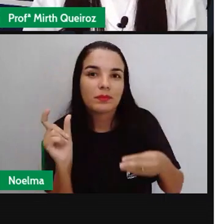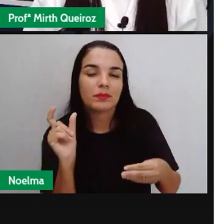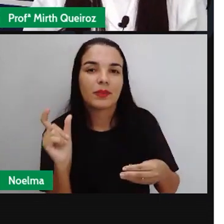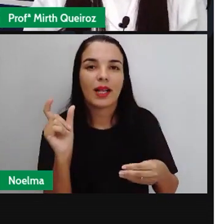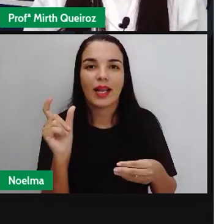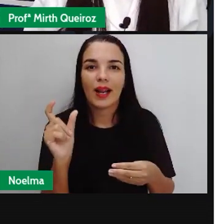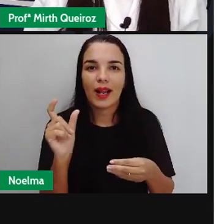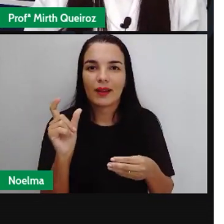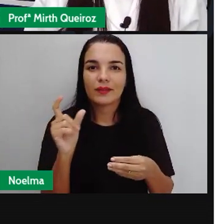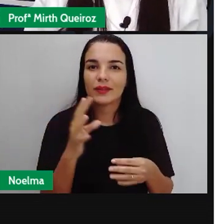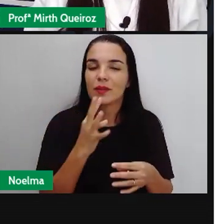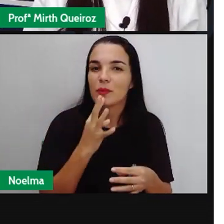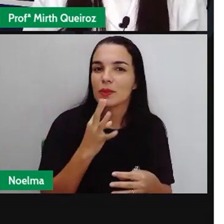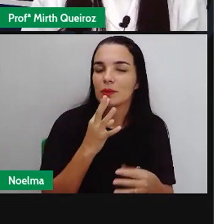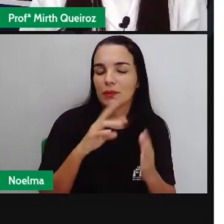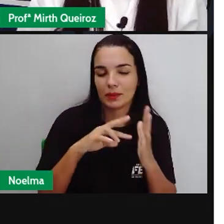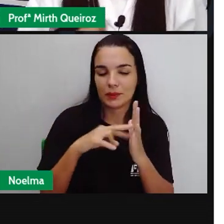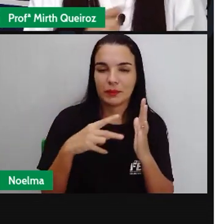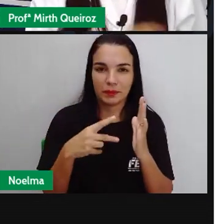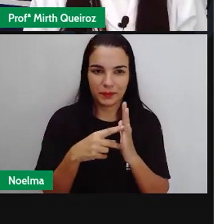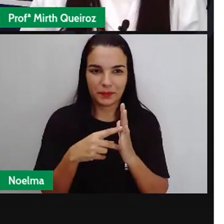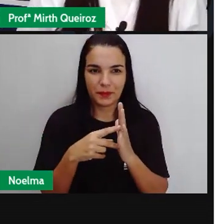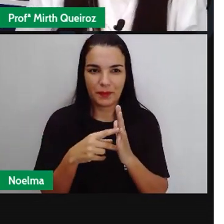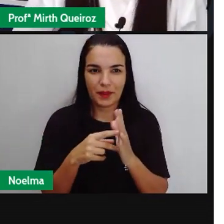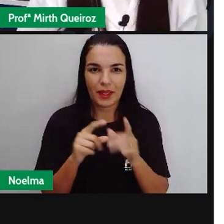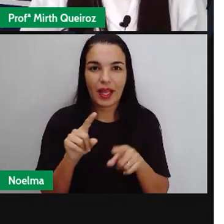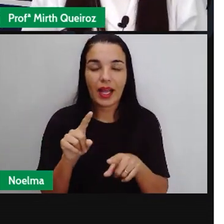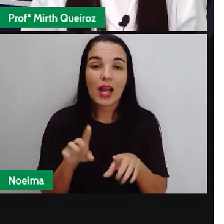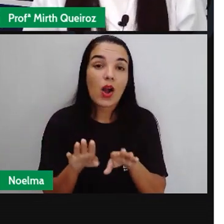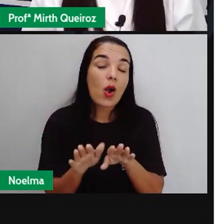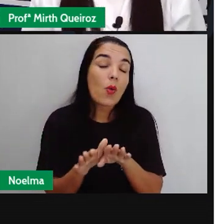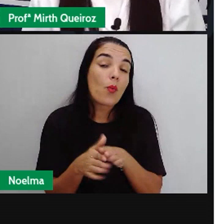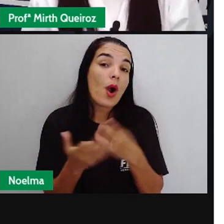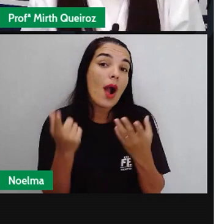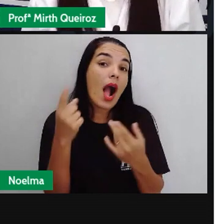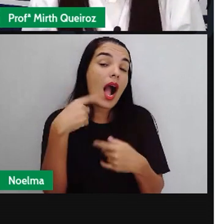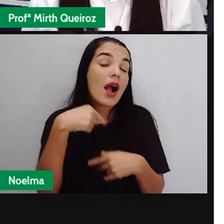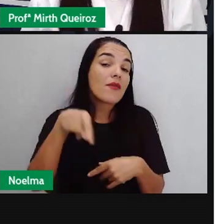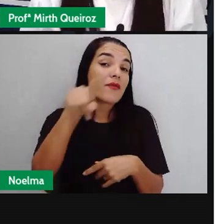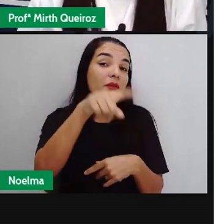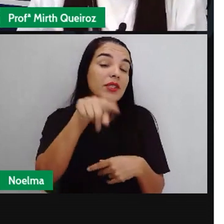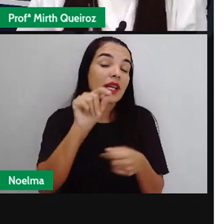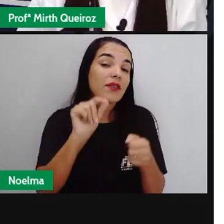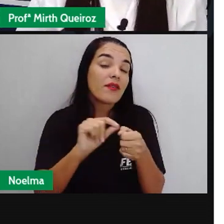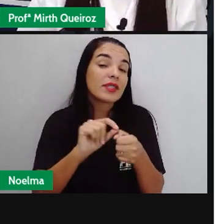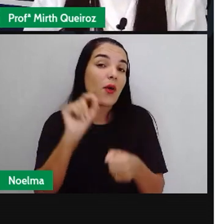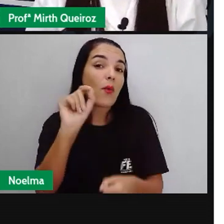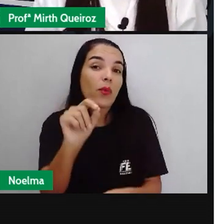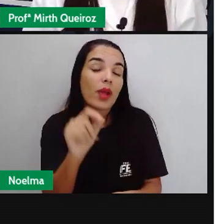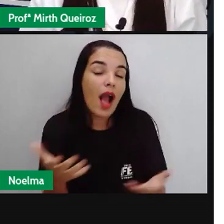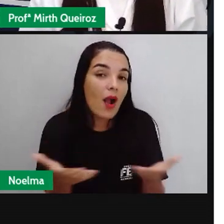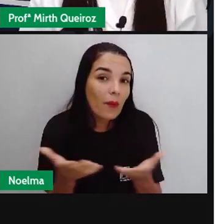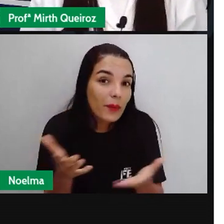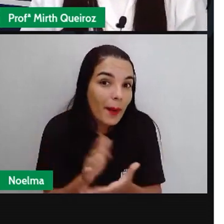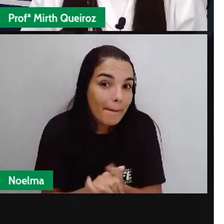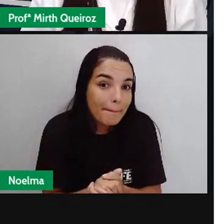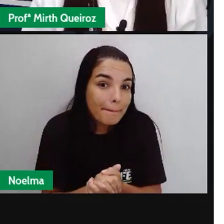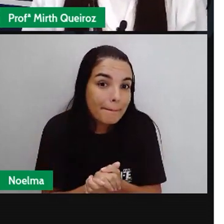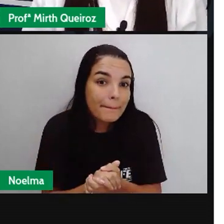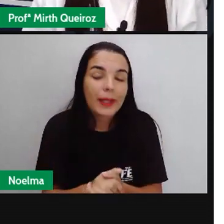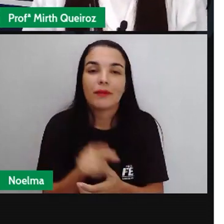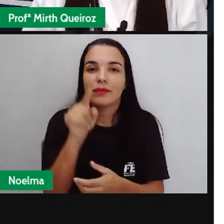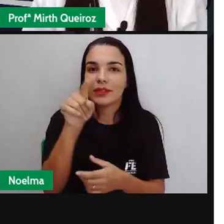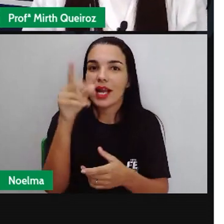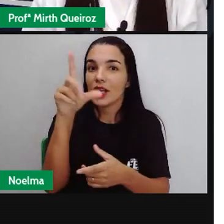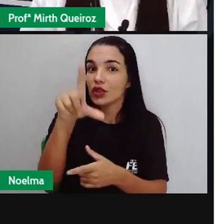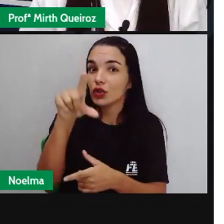fixação aí de alguns conceitos. E qual é a sua missão agora? Vocês vão escolher aí uma